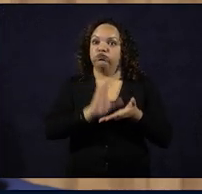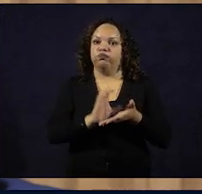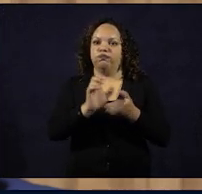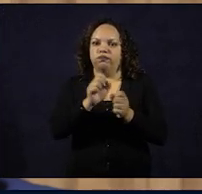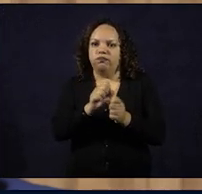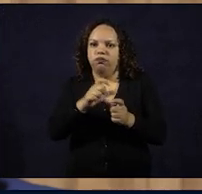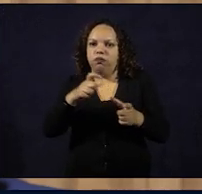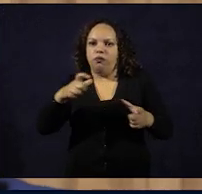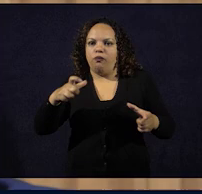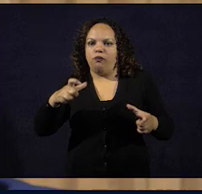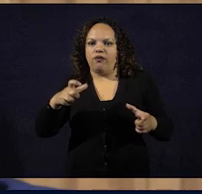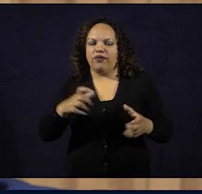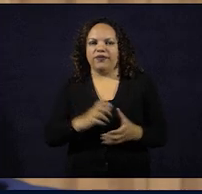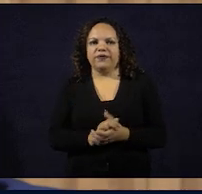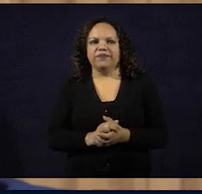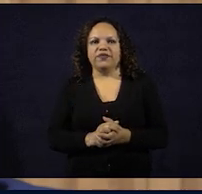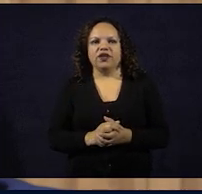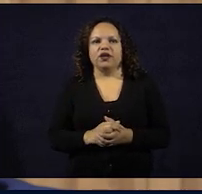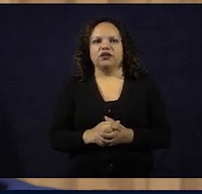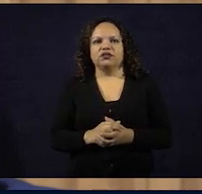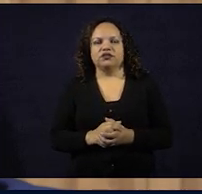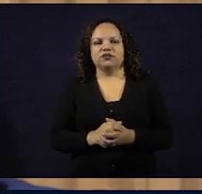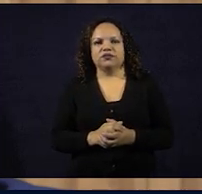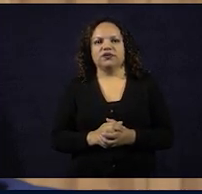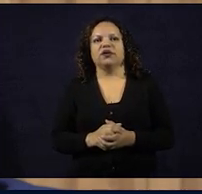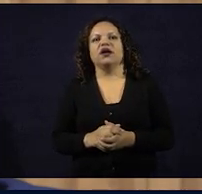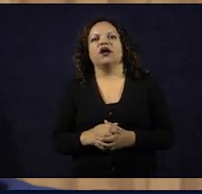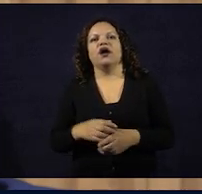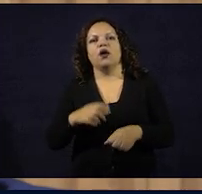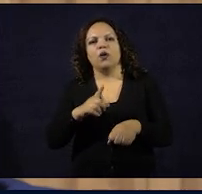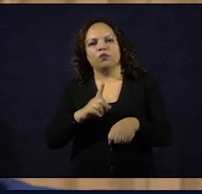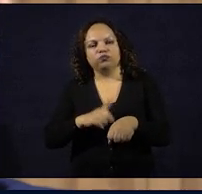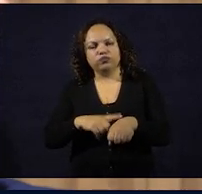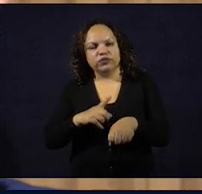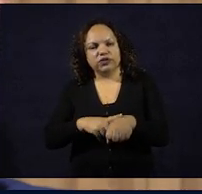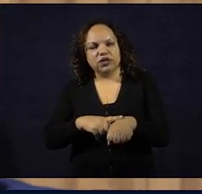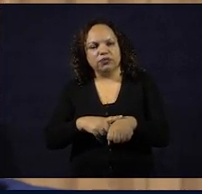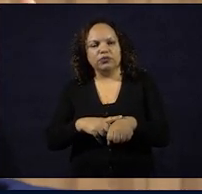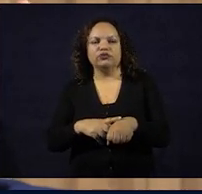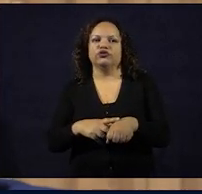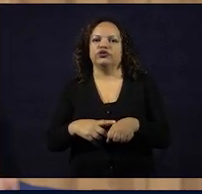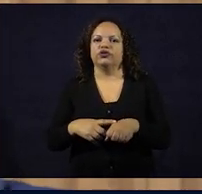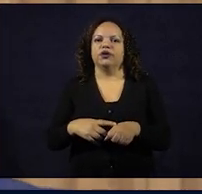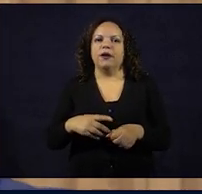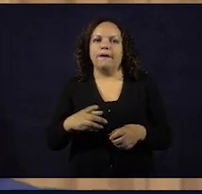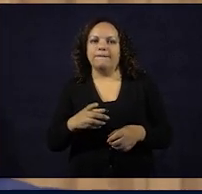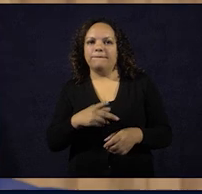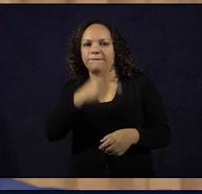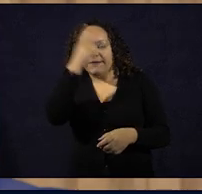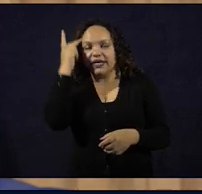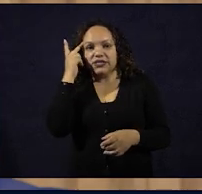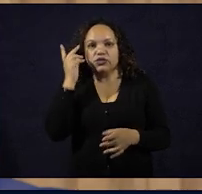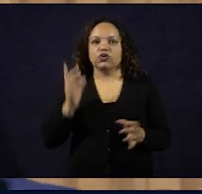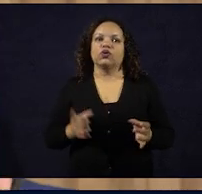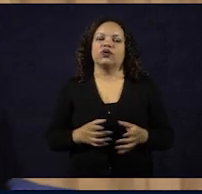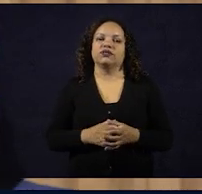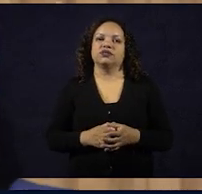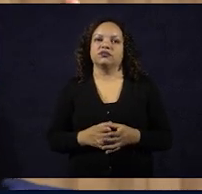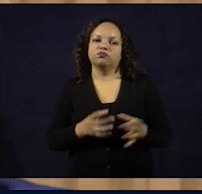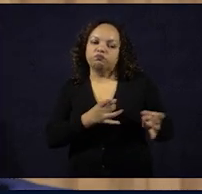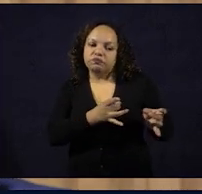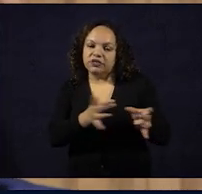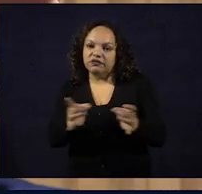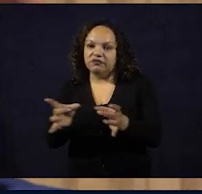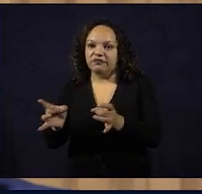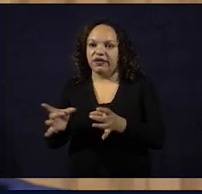hoje a nossa maior fonte de funding é de prazo de fornecedor Então acho que esse se